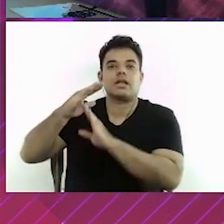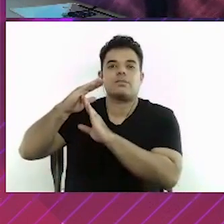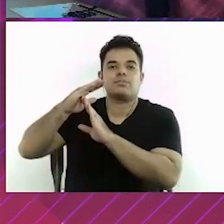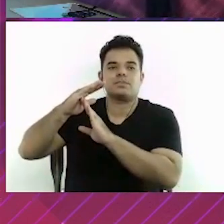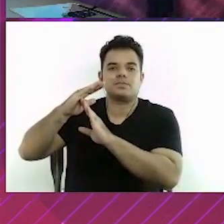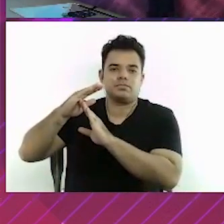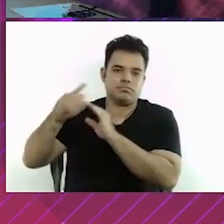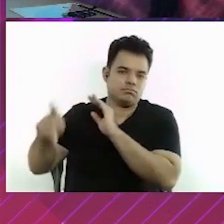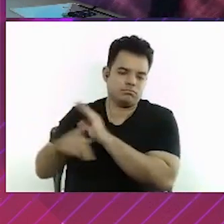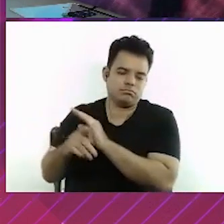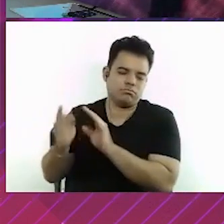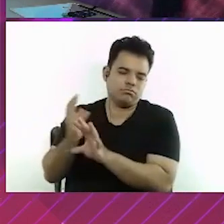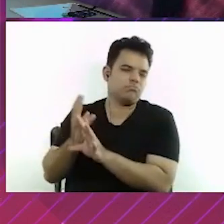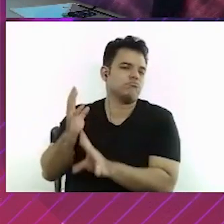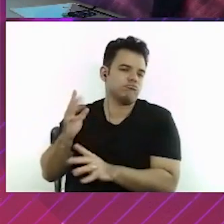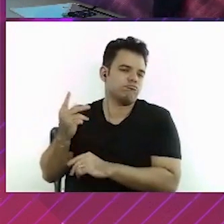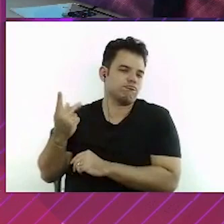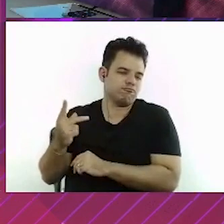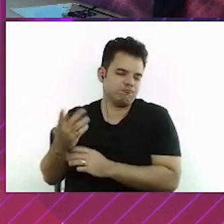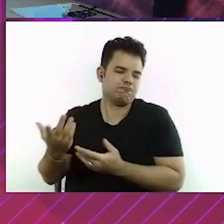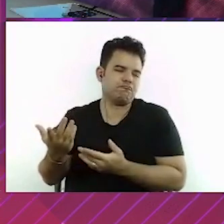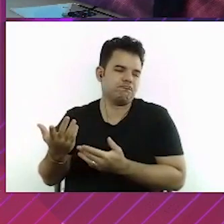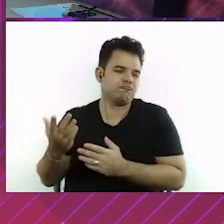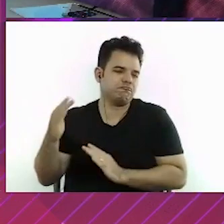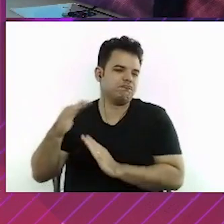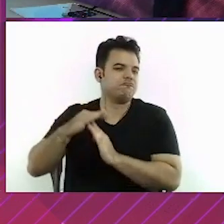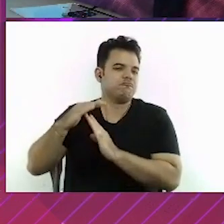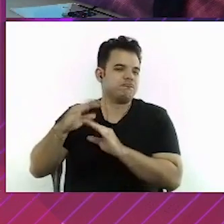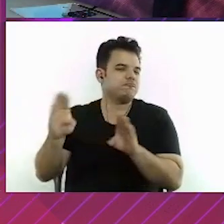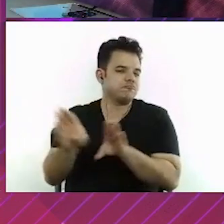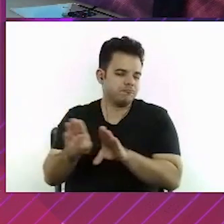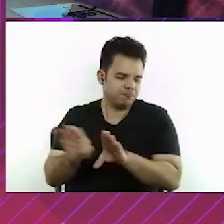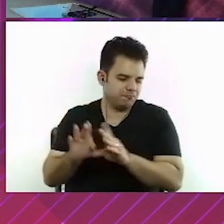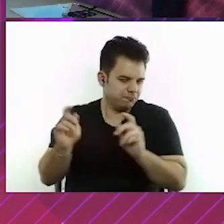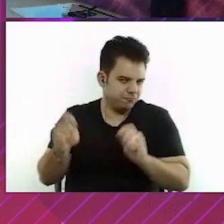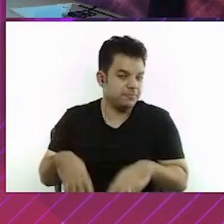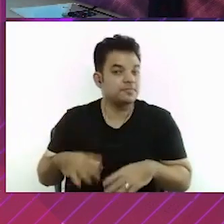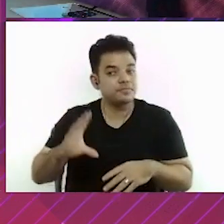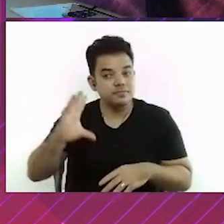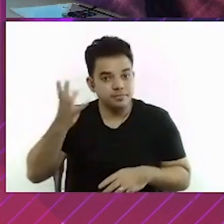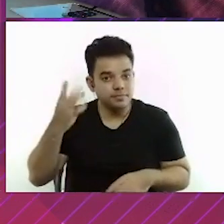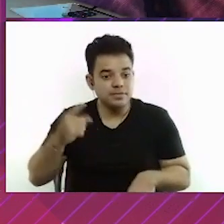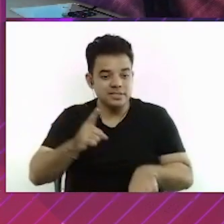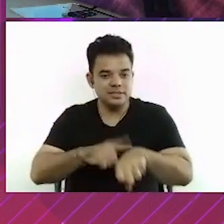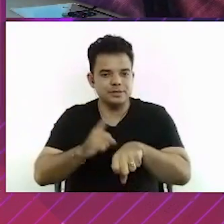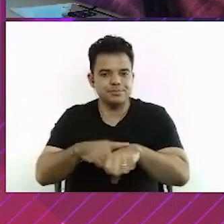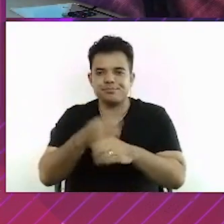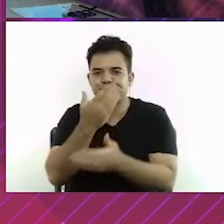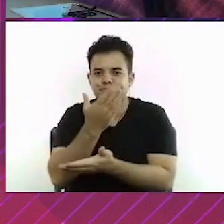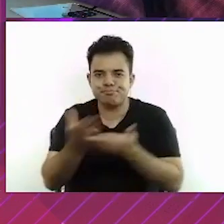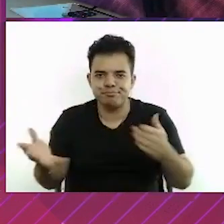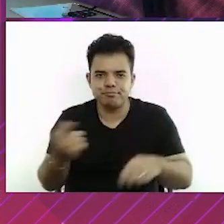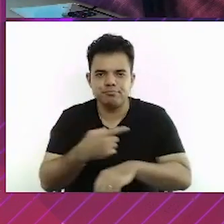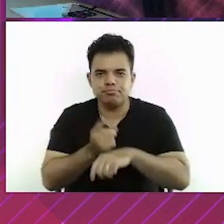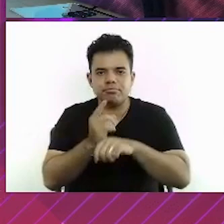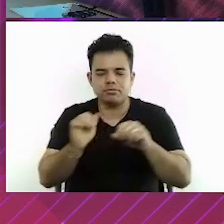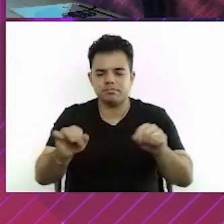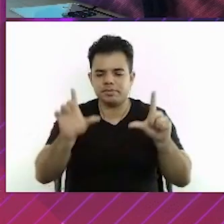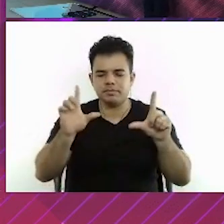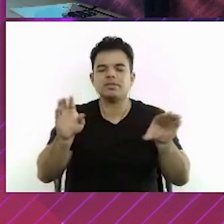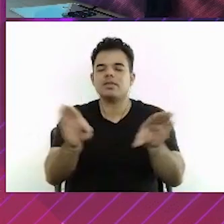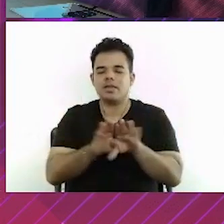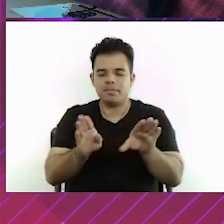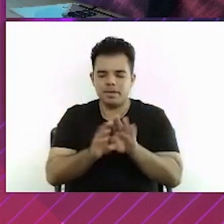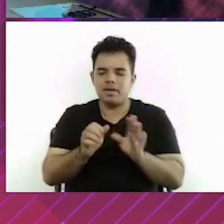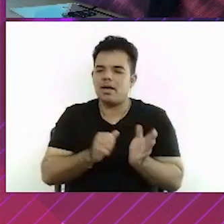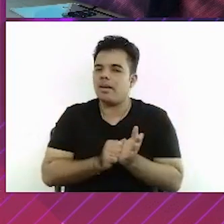ficar na fila. E caso ocorra um timeout, essa mensagem vai para a dead letter também. Aí você